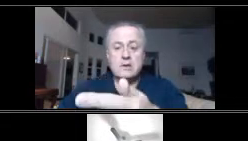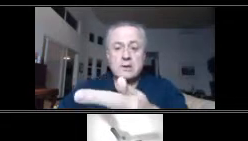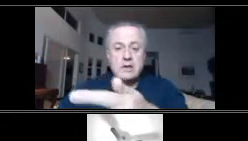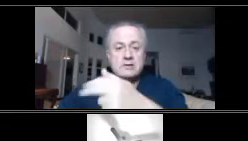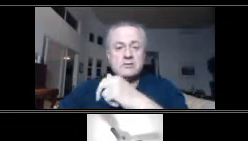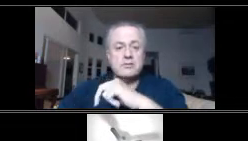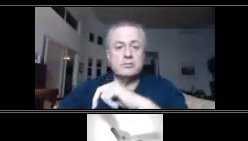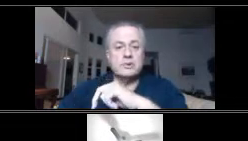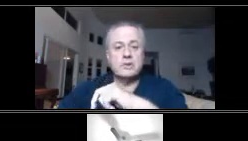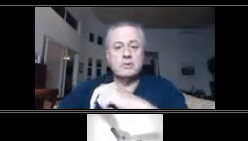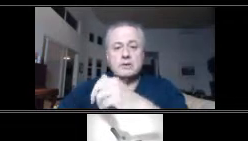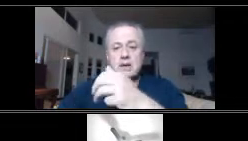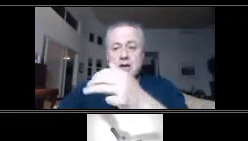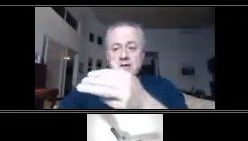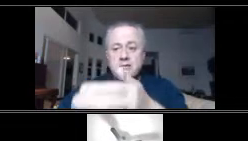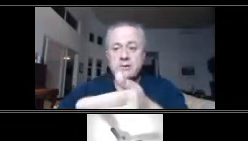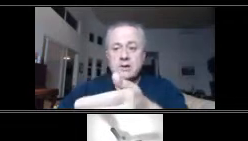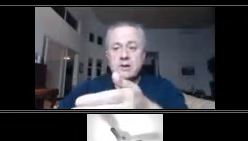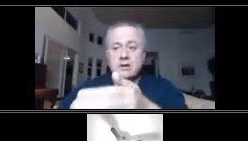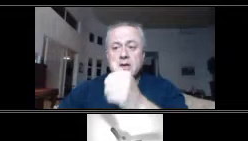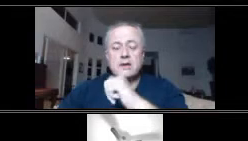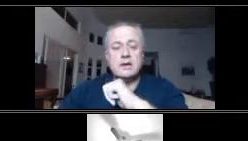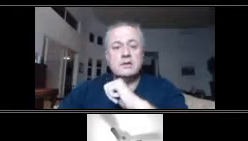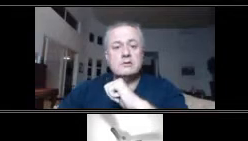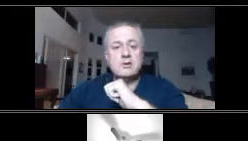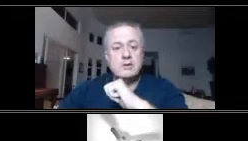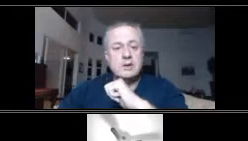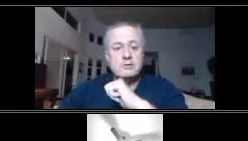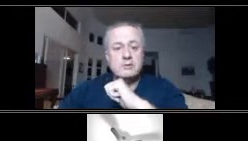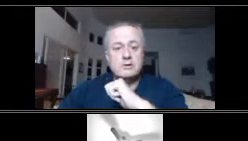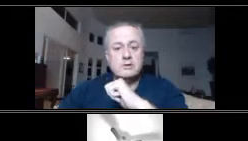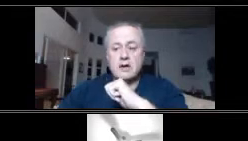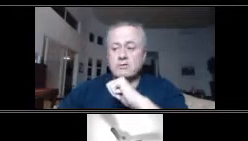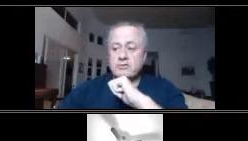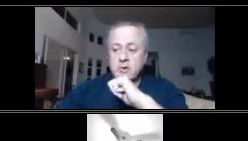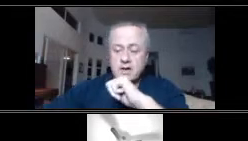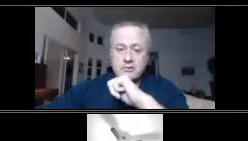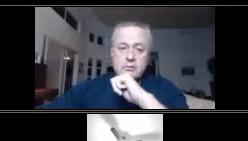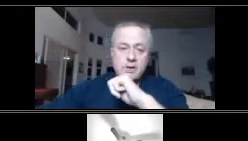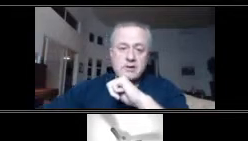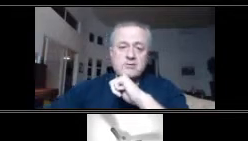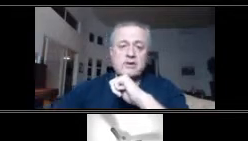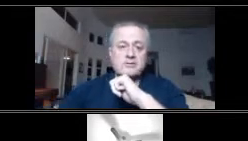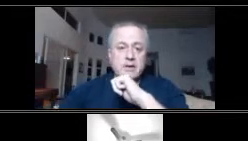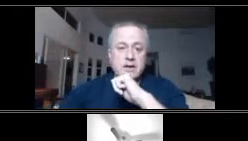aprendizado, queixas comportamentais, isolamento social, os